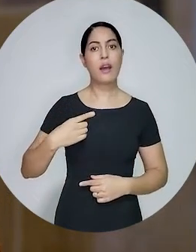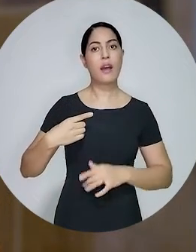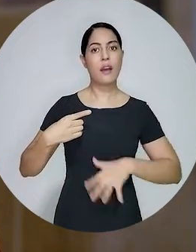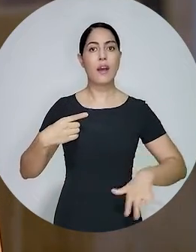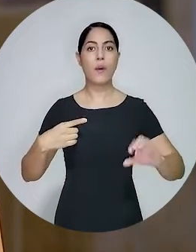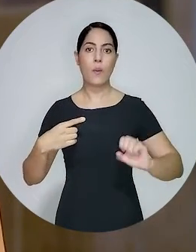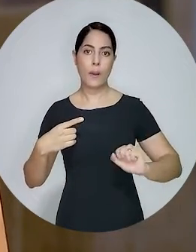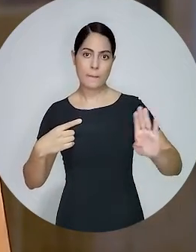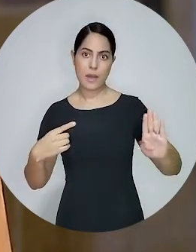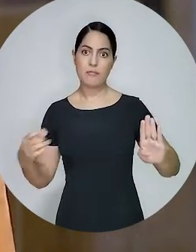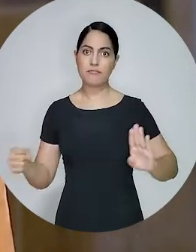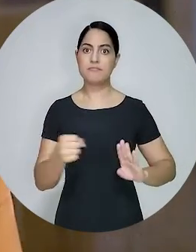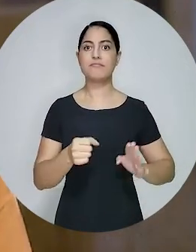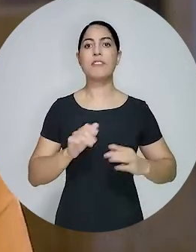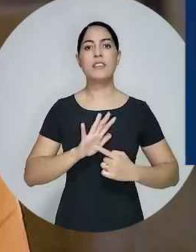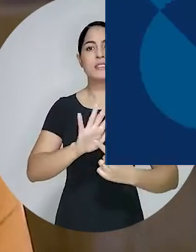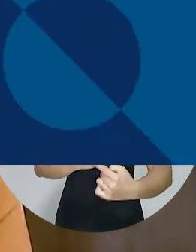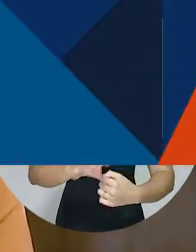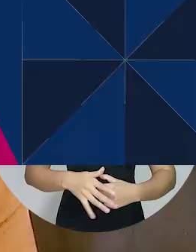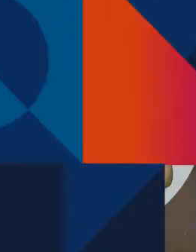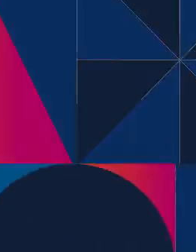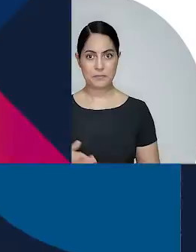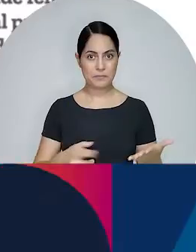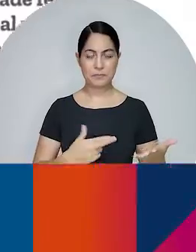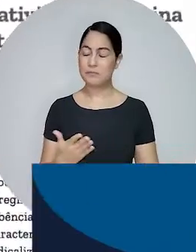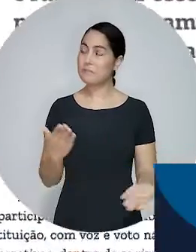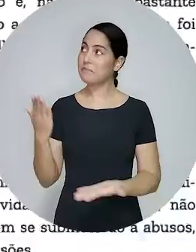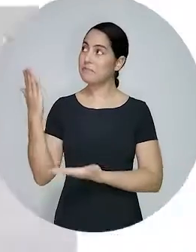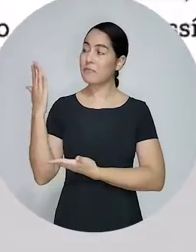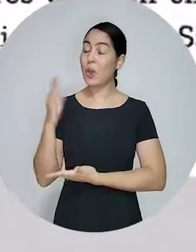das mulheres na advocacia e na OAB.